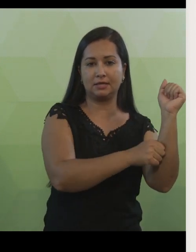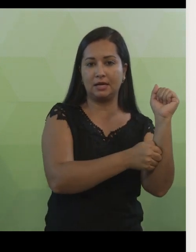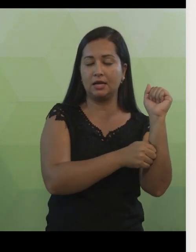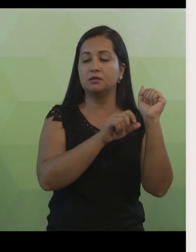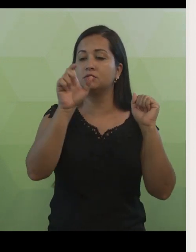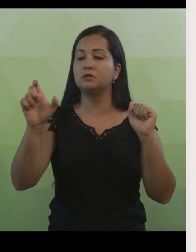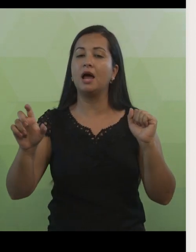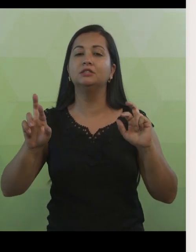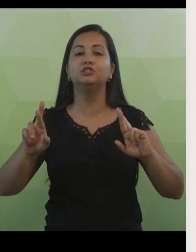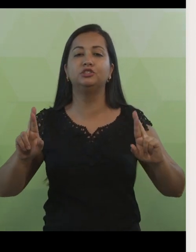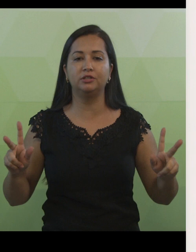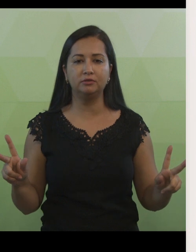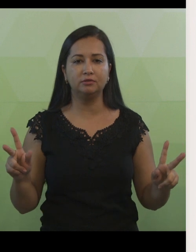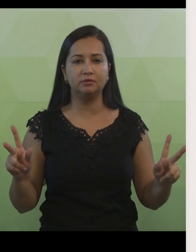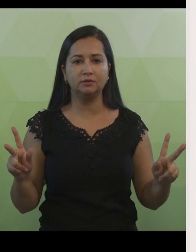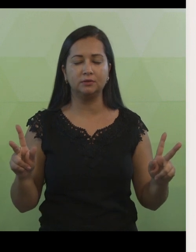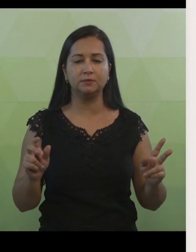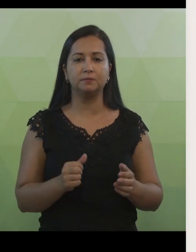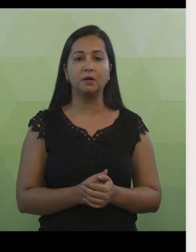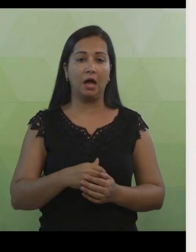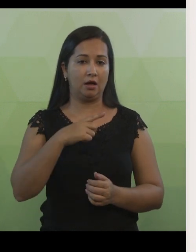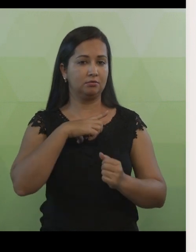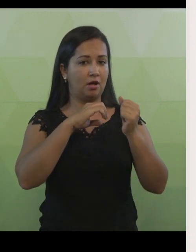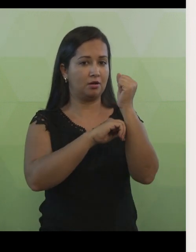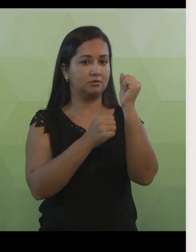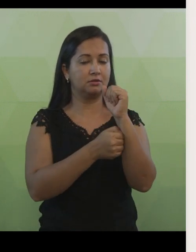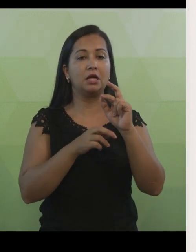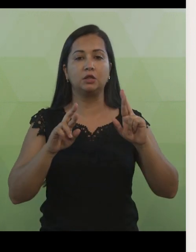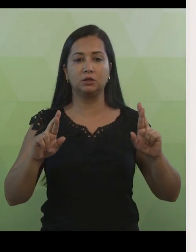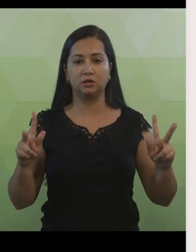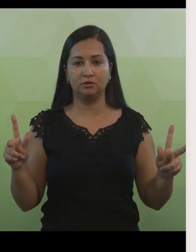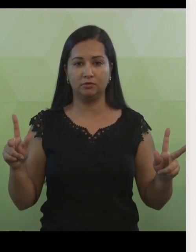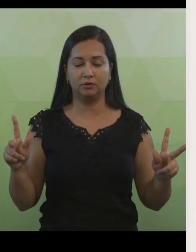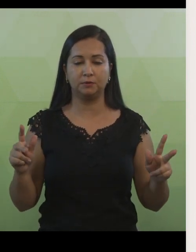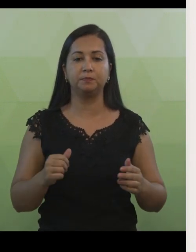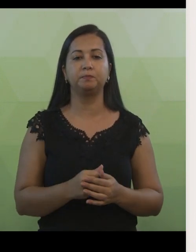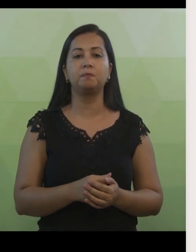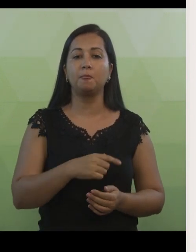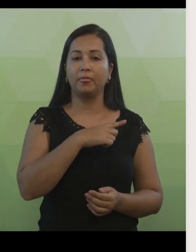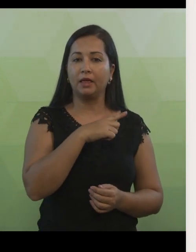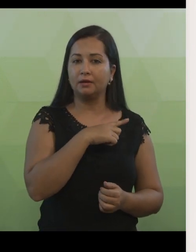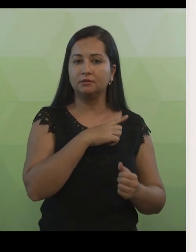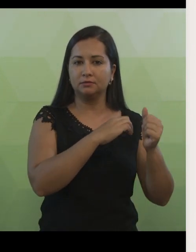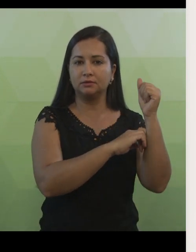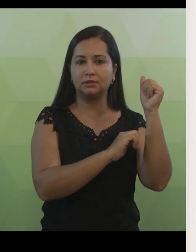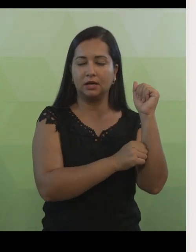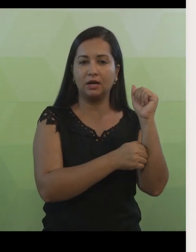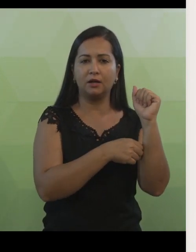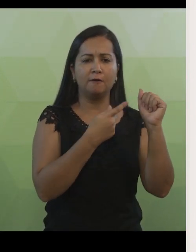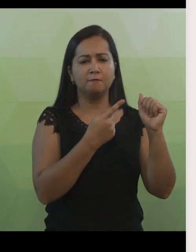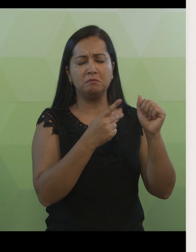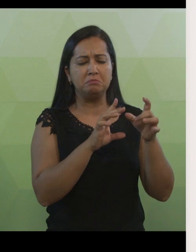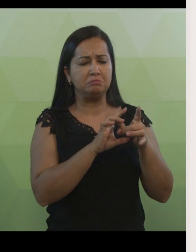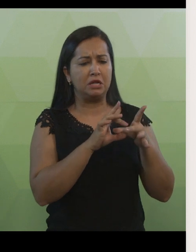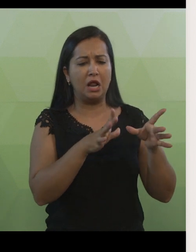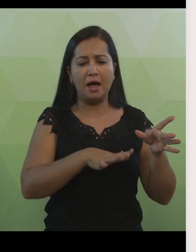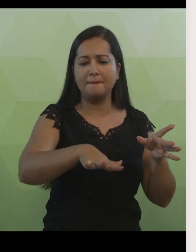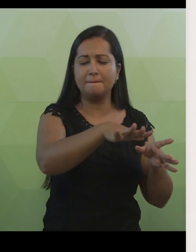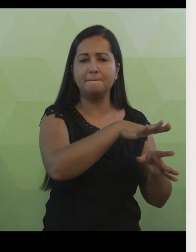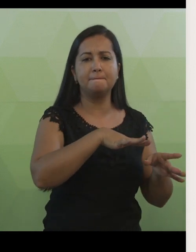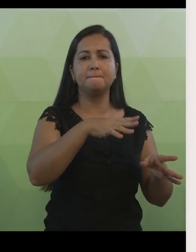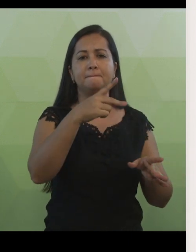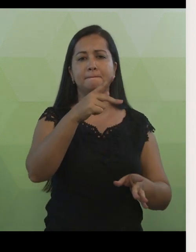decodificar. As chaves têm nomes diferentes. A chave pública é a chave de conhecimento geral e público que todos que desejam enviar